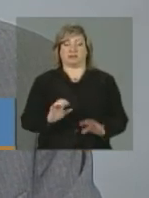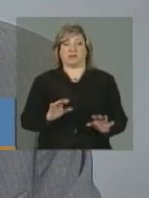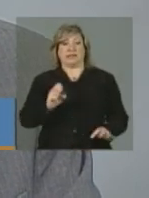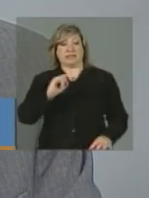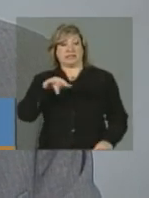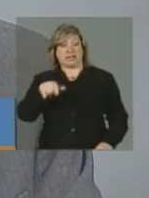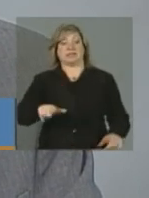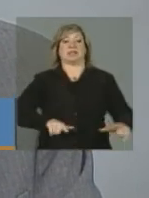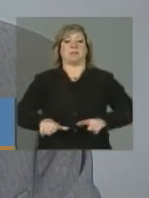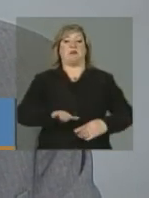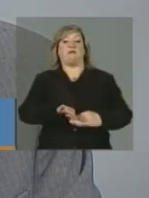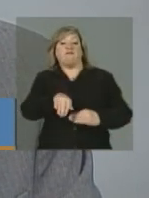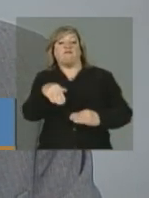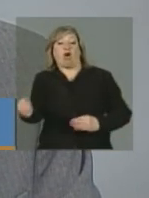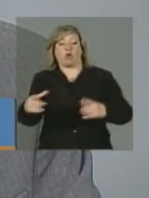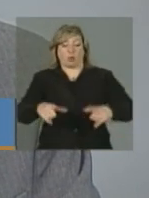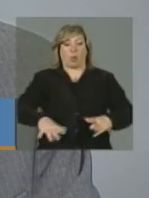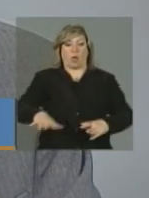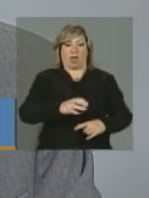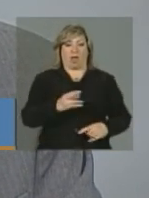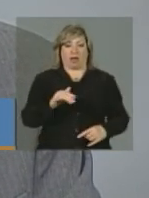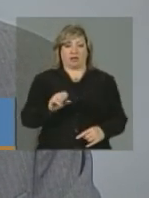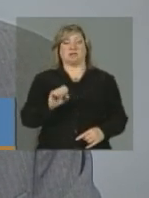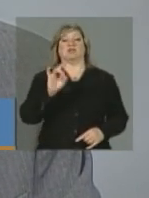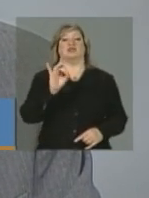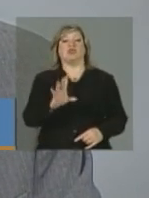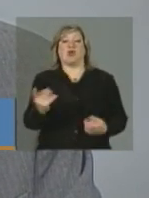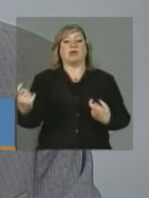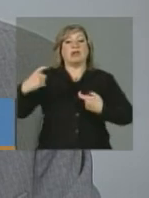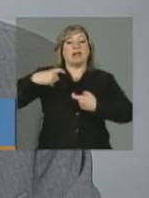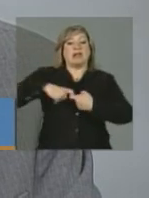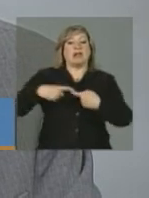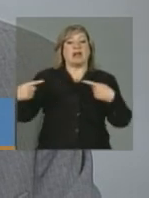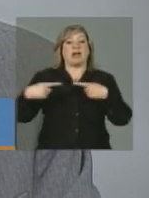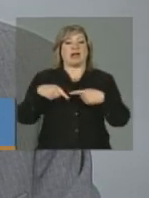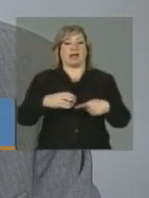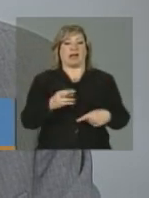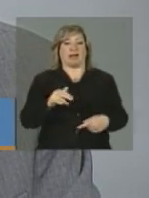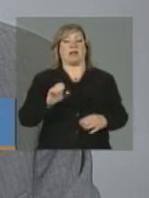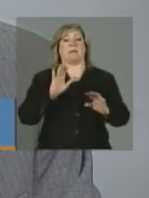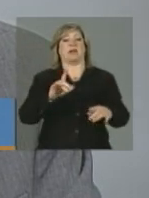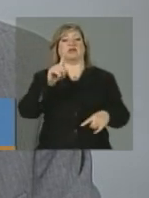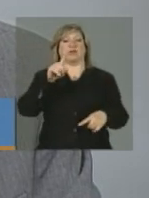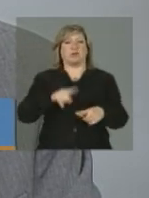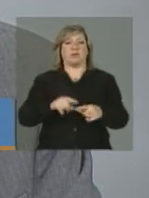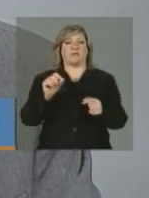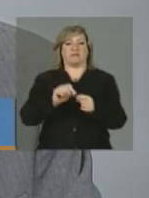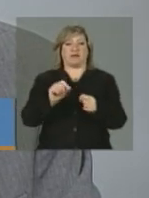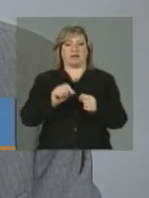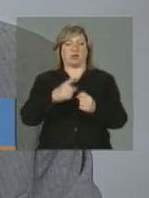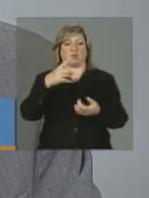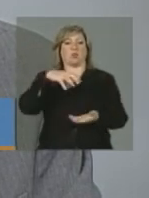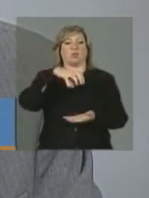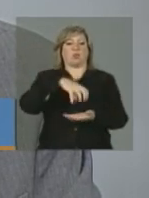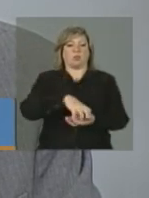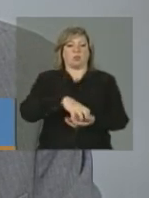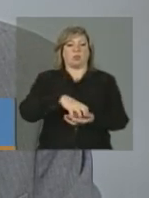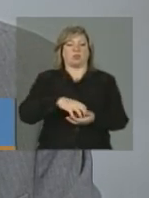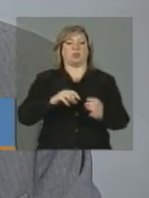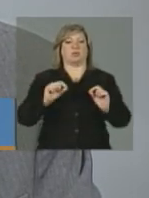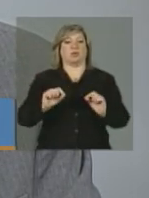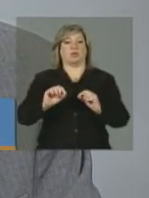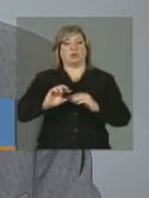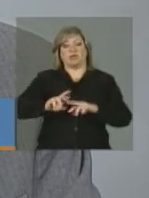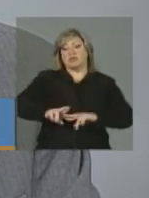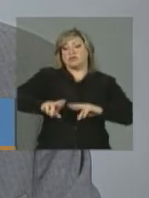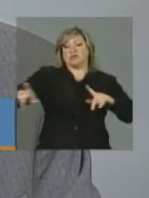atividade fora, ela seja apenas referenciada ao CRAS, mas seja totalmente executada por uma equipe que é